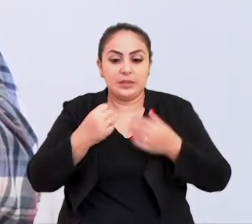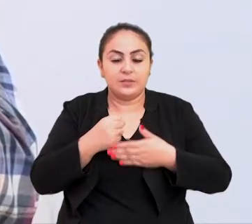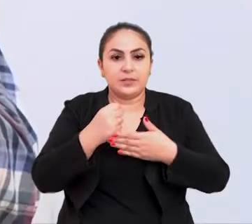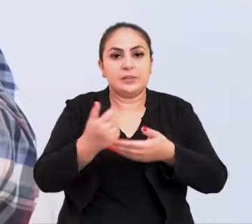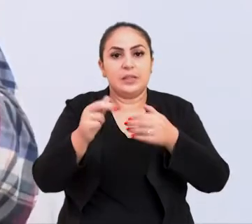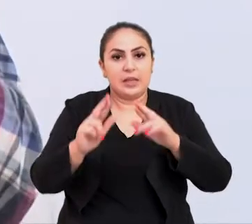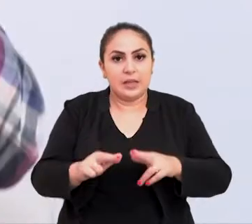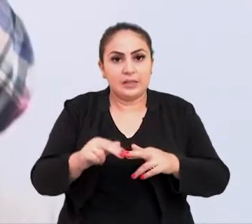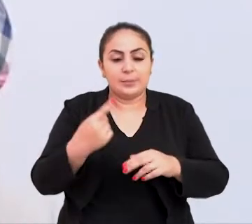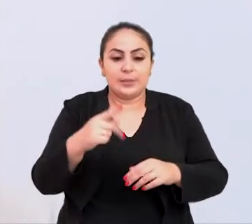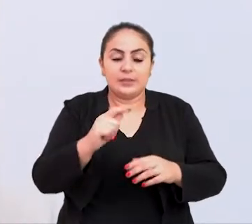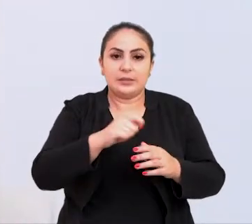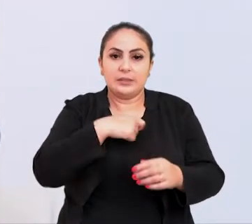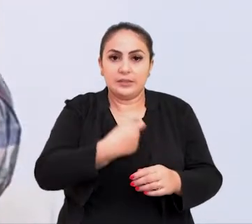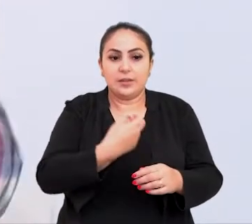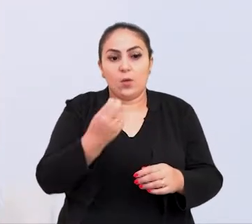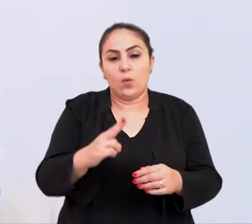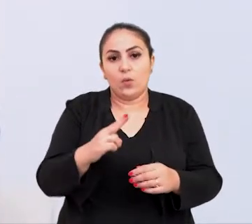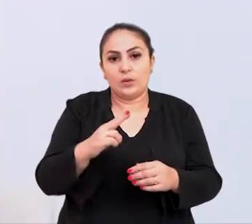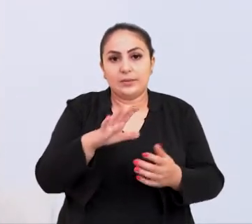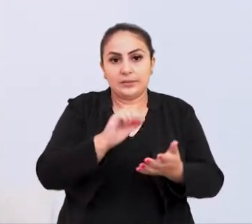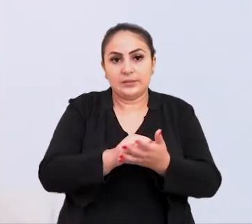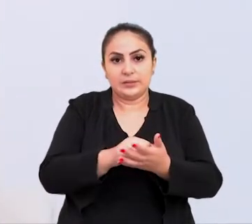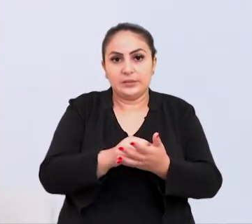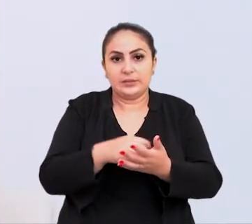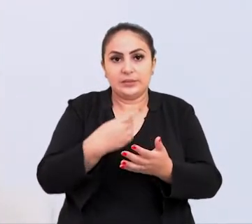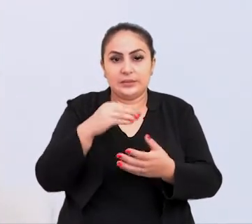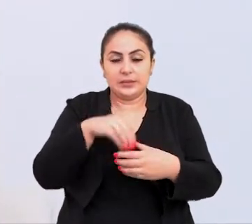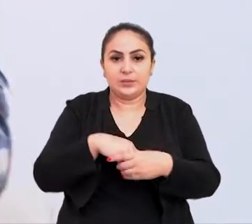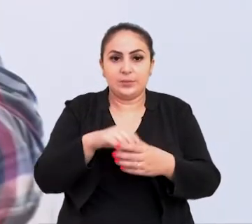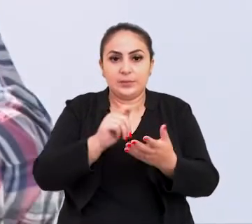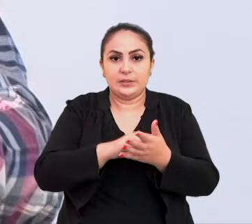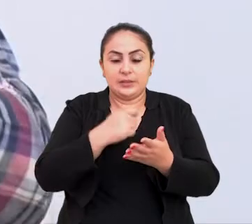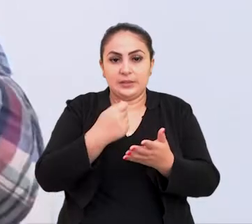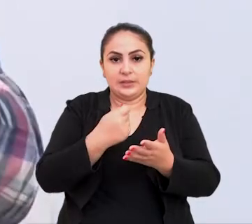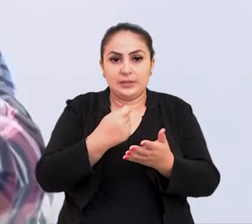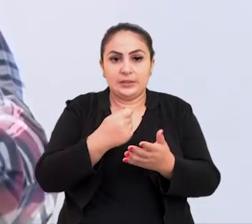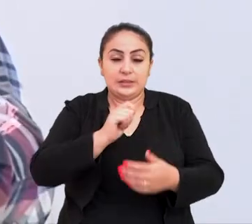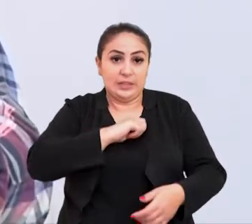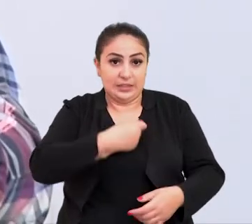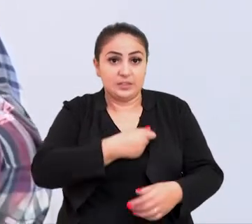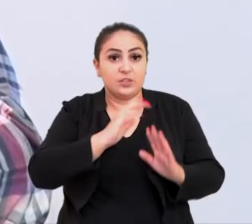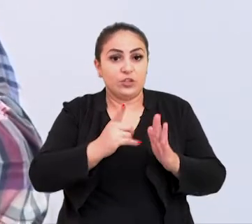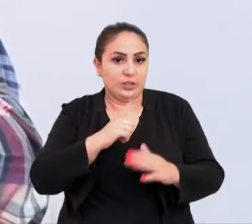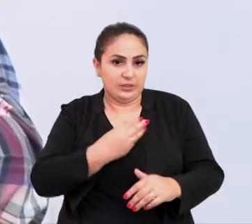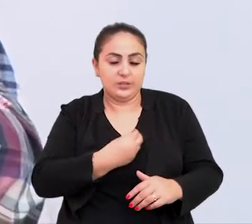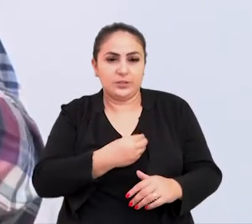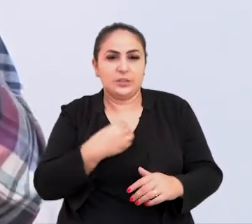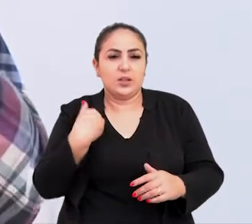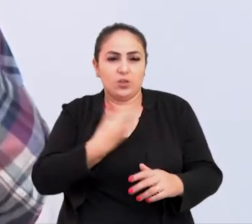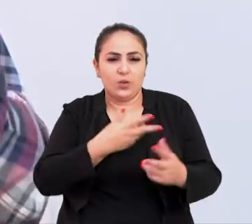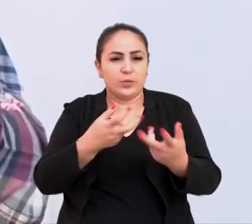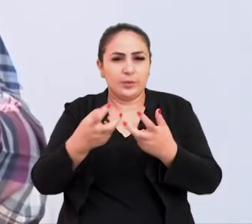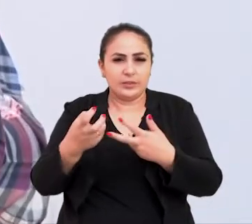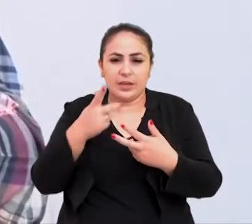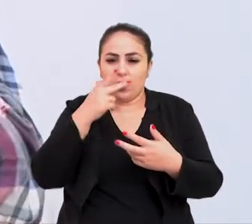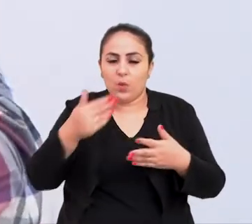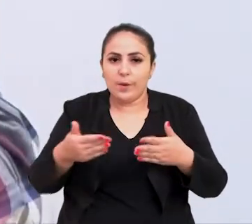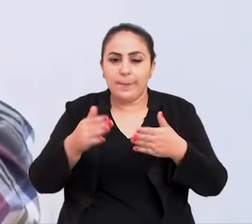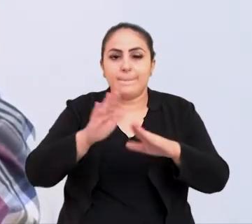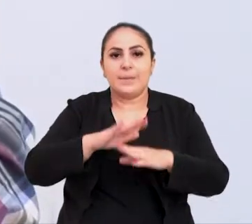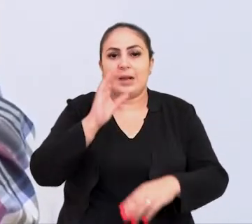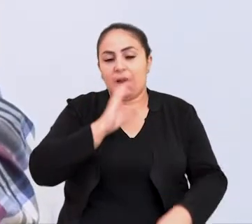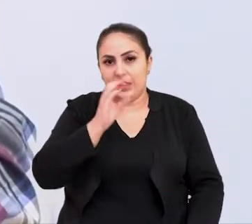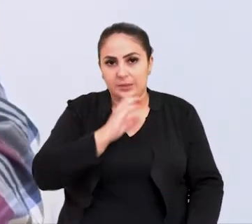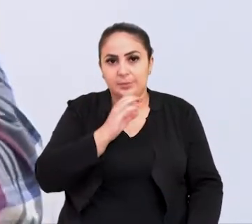esse setor, para essa delegacia ou para esse cartório dentro de uma delegacia já existente, que hoje a gente vê que é o